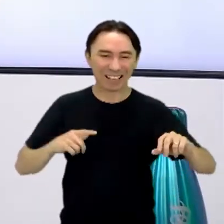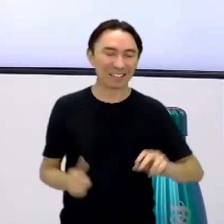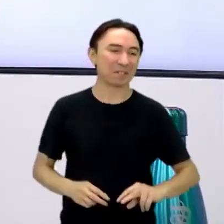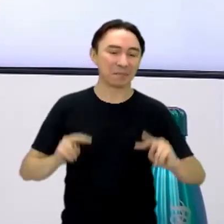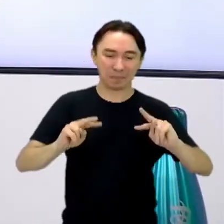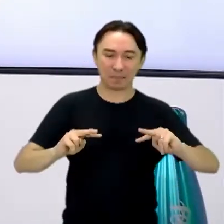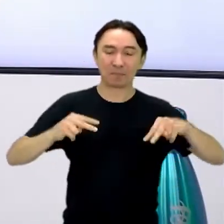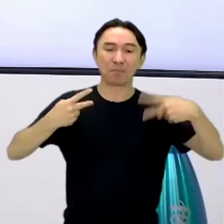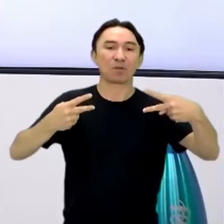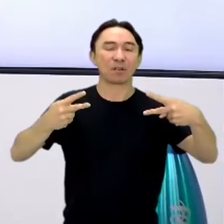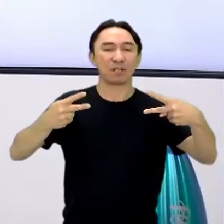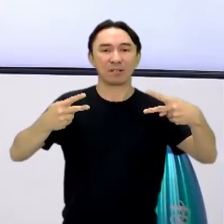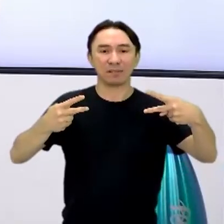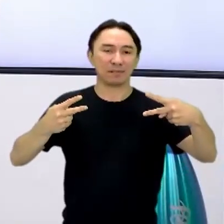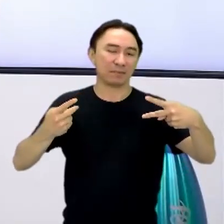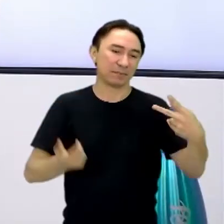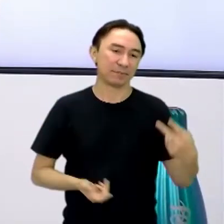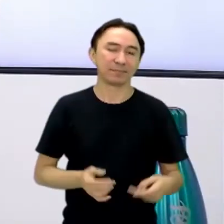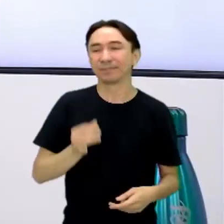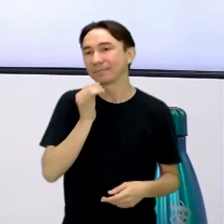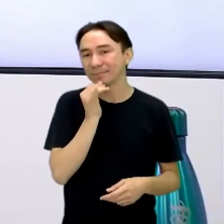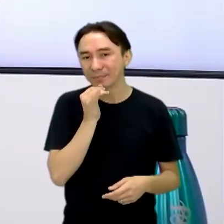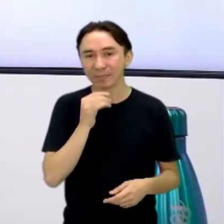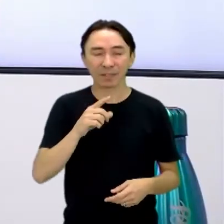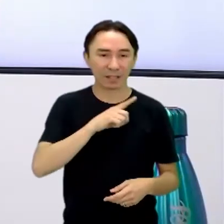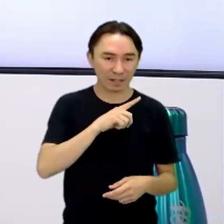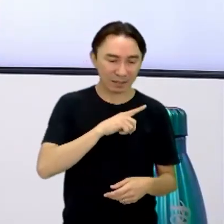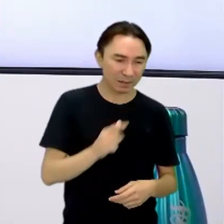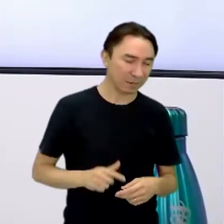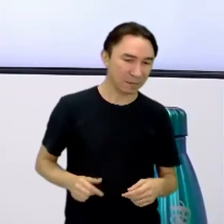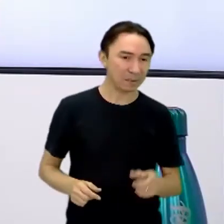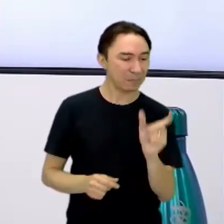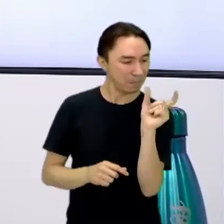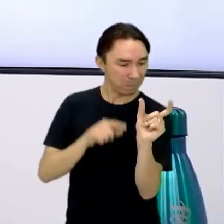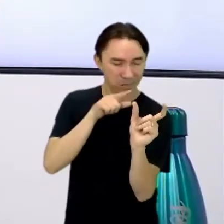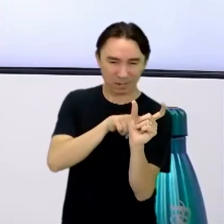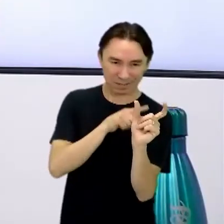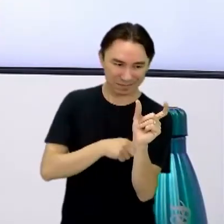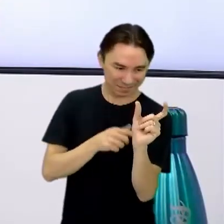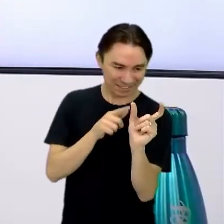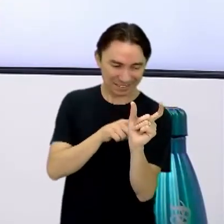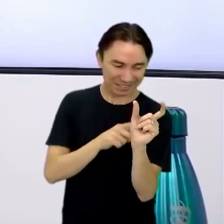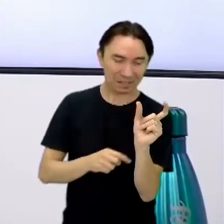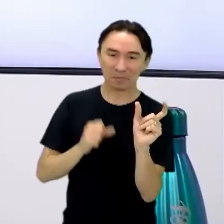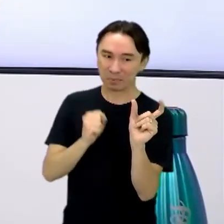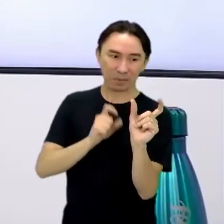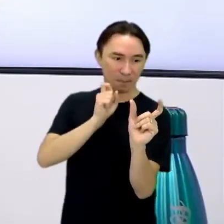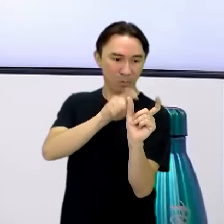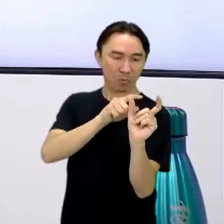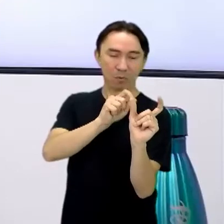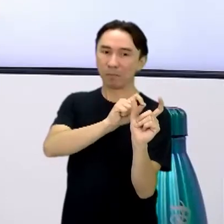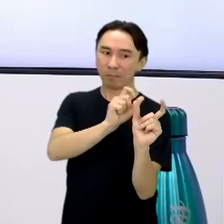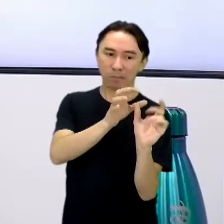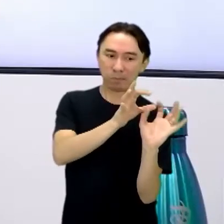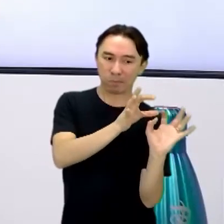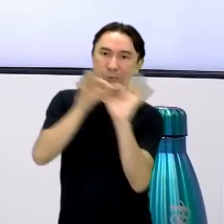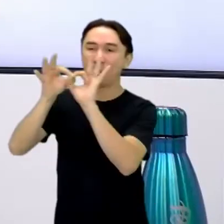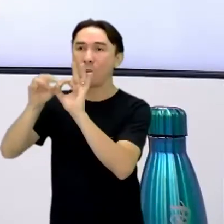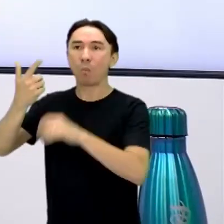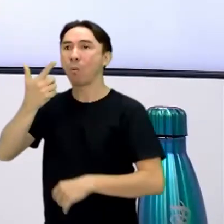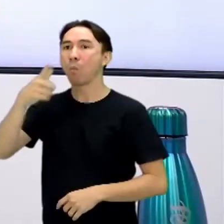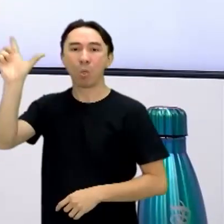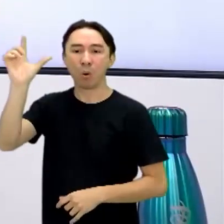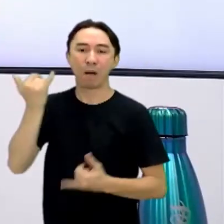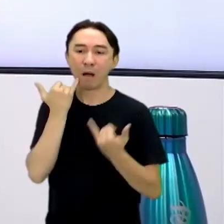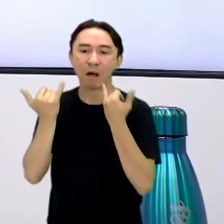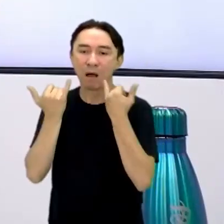Então, eu tenho ali já uma palavrinha em destaque, eu clico ali, já me leva para uma outra informação. Então, a reportagem, mesmo que